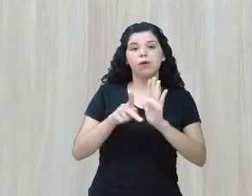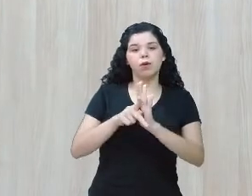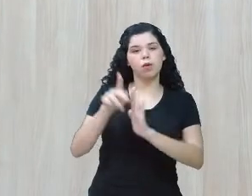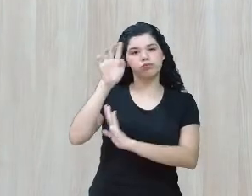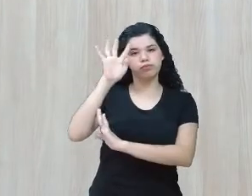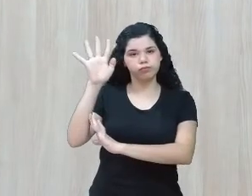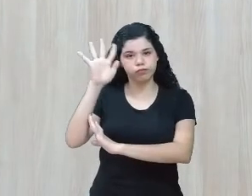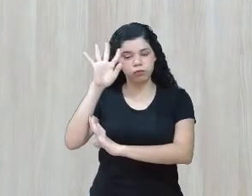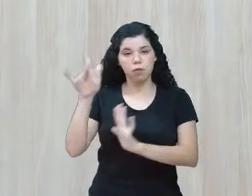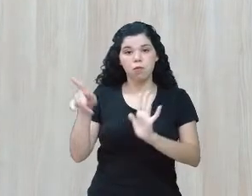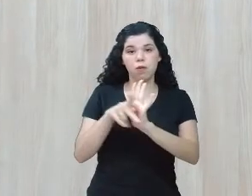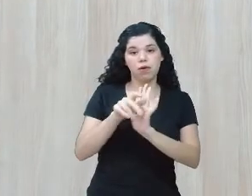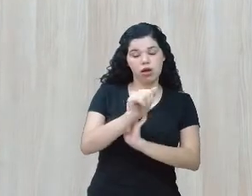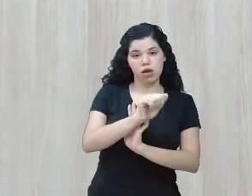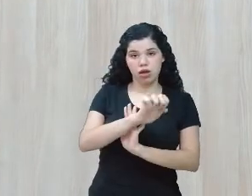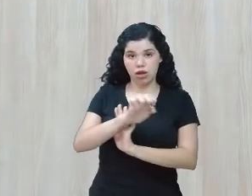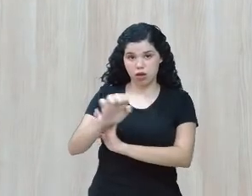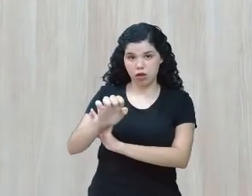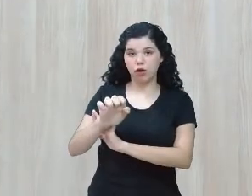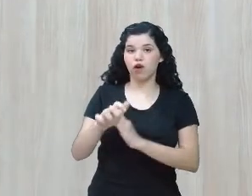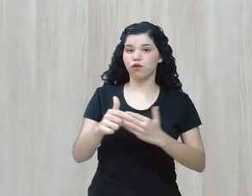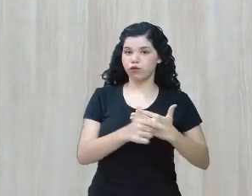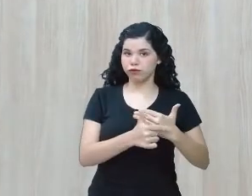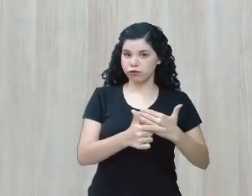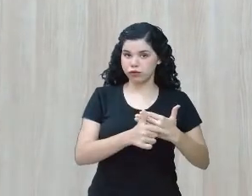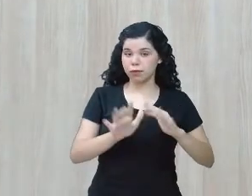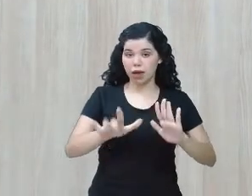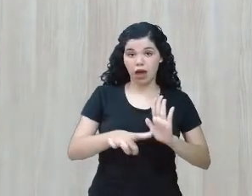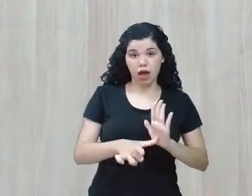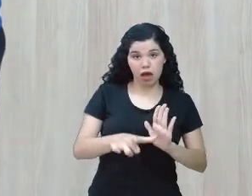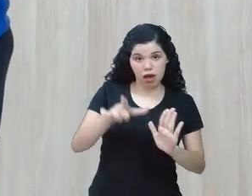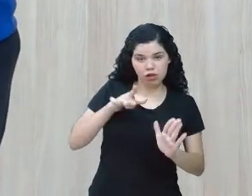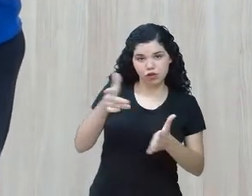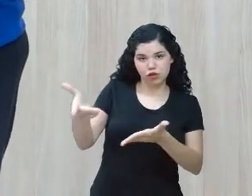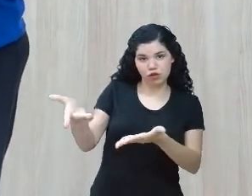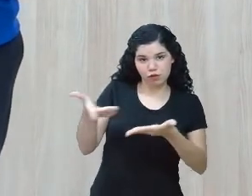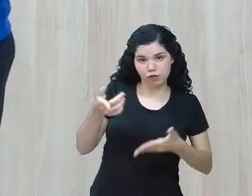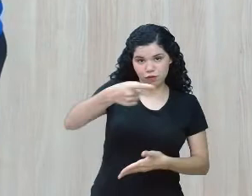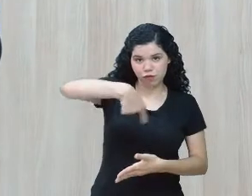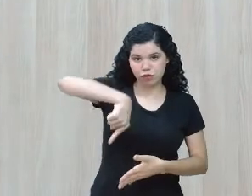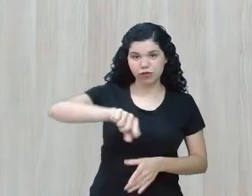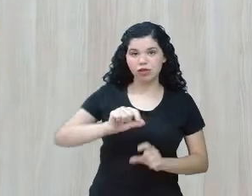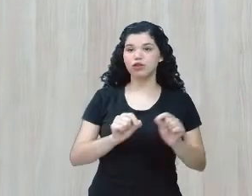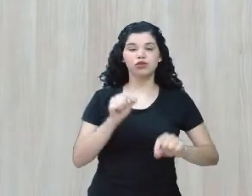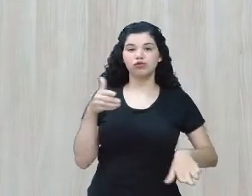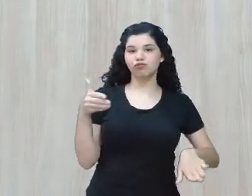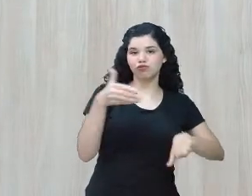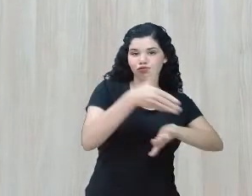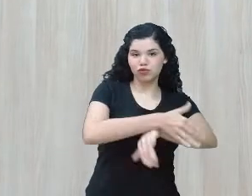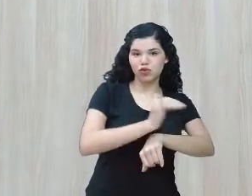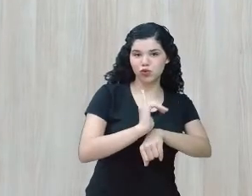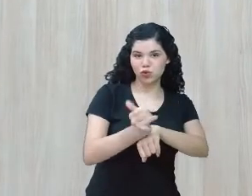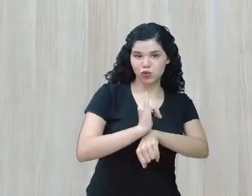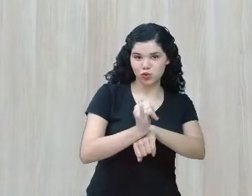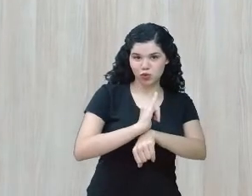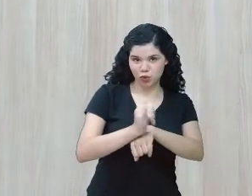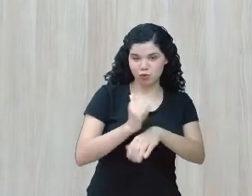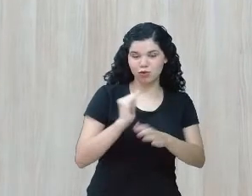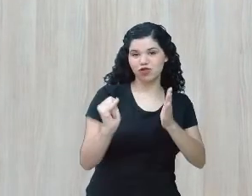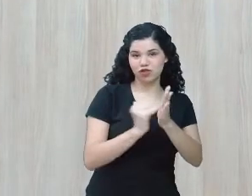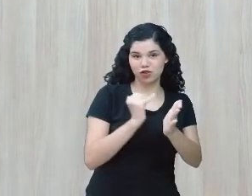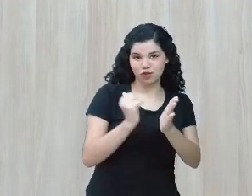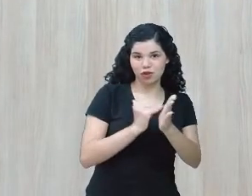do AEE, do papel do AEE, mas antes eu queria convidar você a se inscrever no nosso canal no YouTube, o